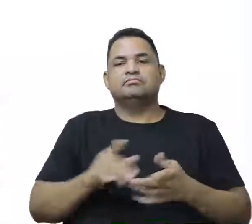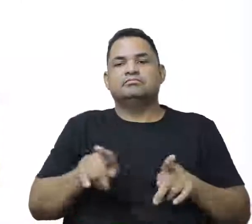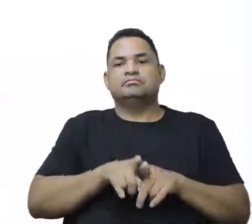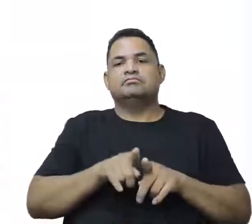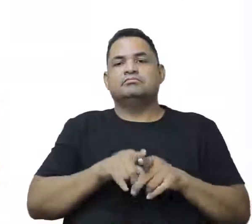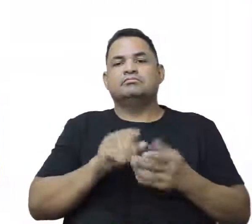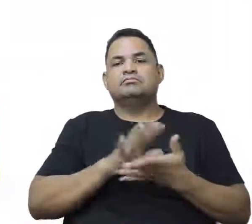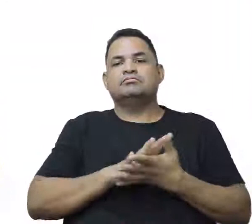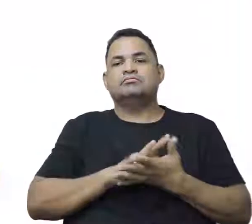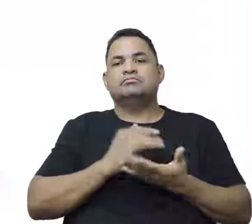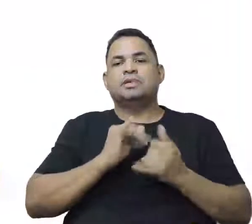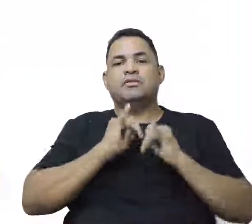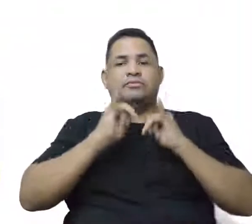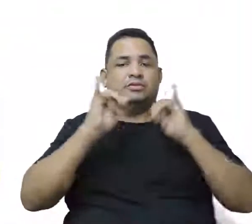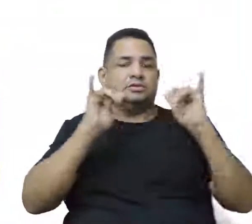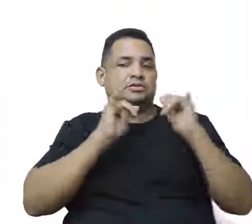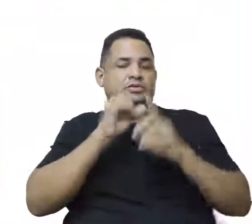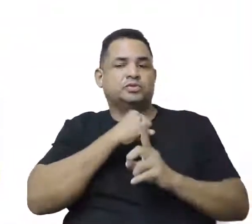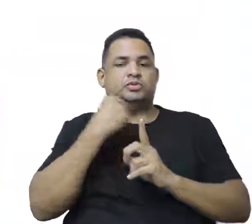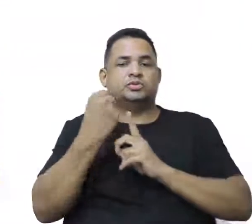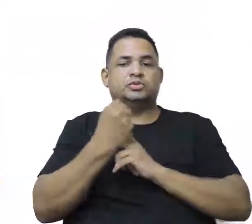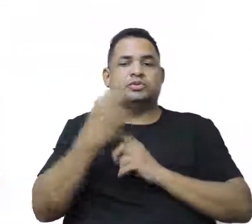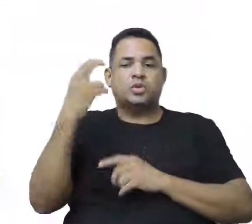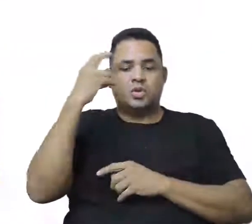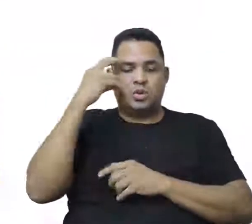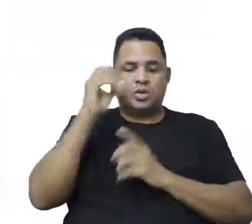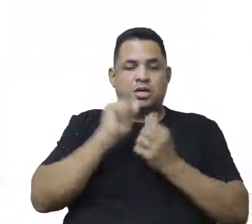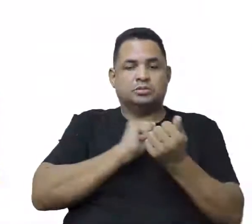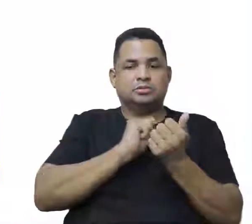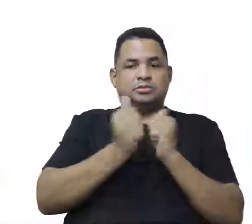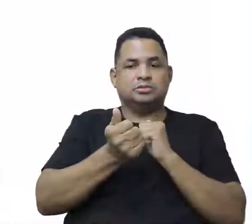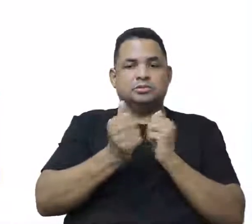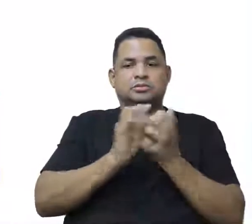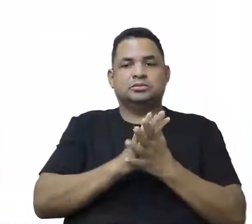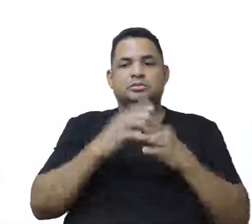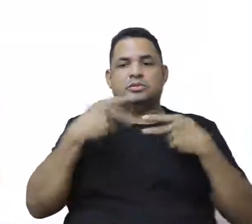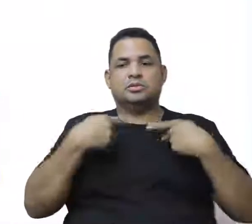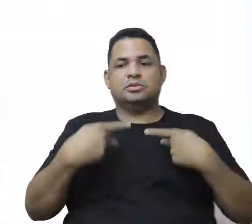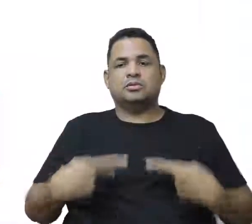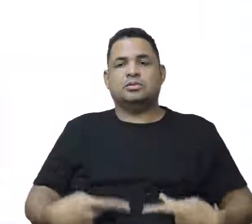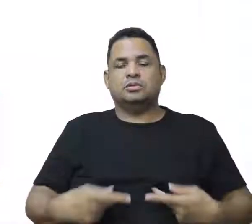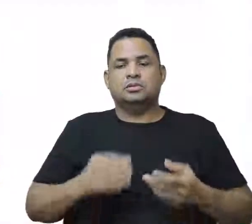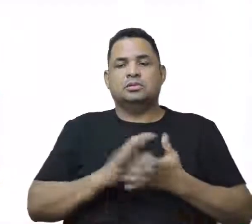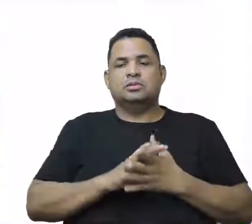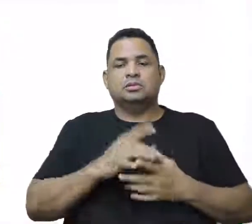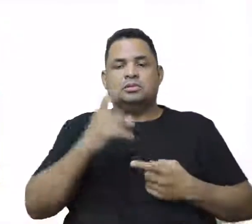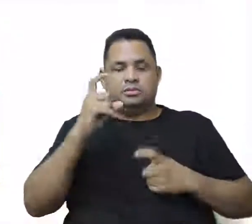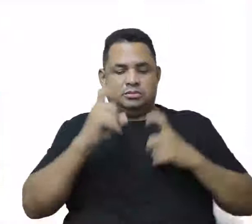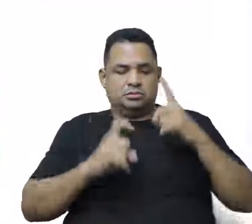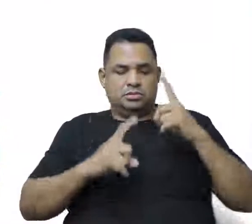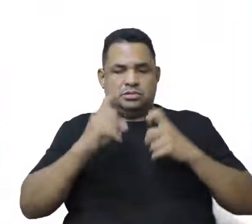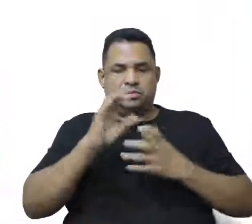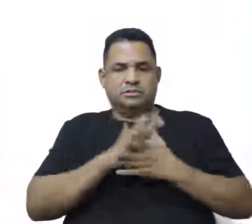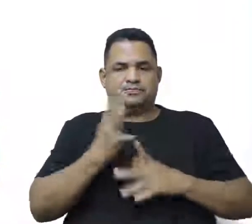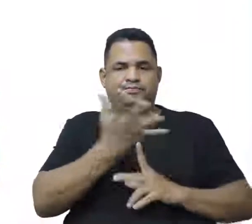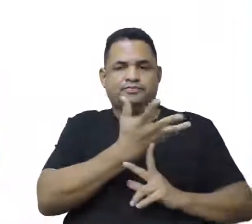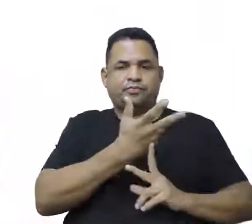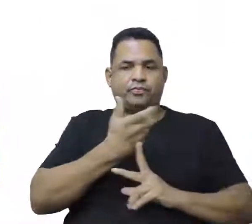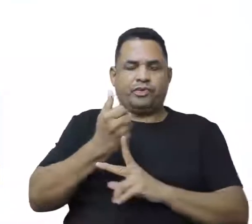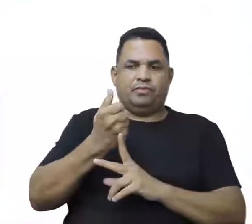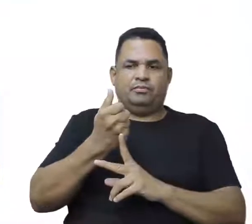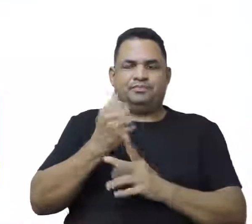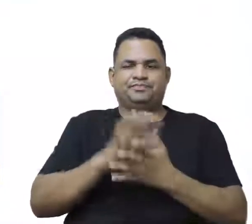também manifestações sociais e culturais do esporte, tem ainda o corpo e a expressão artística e cultural,